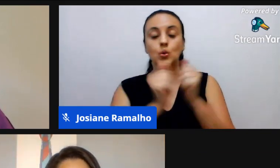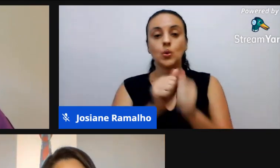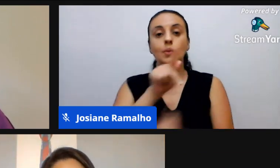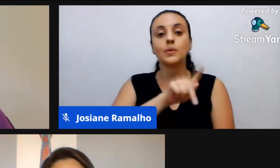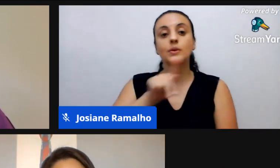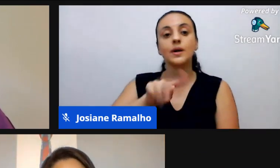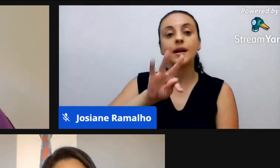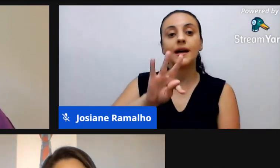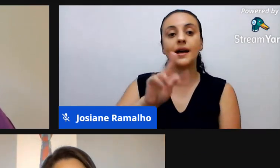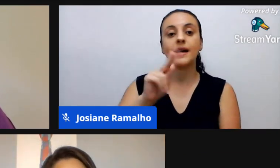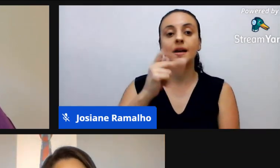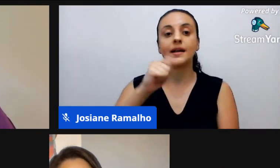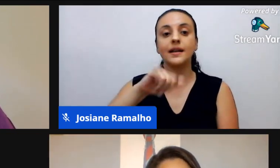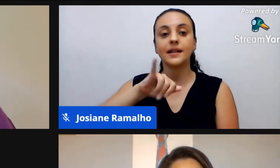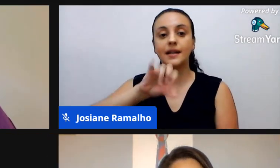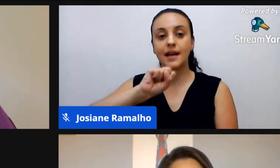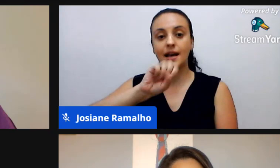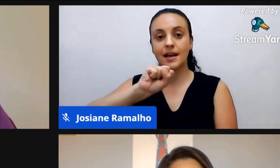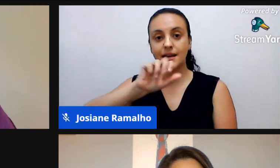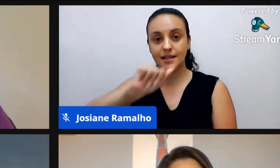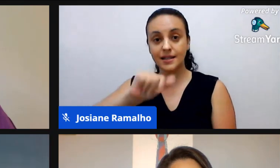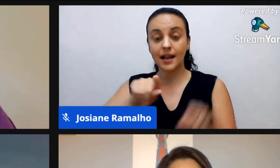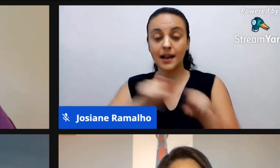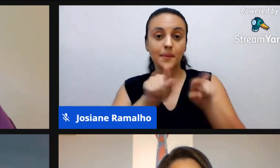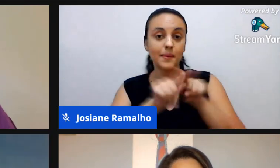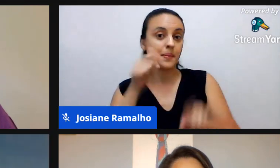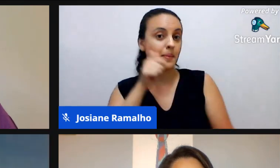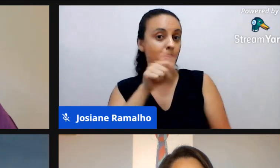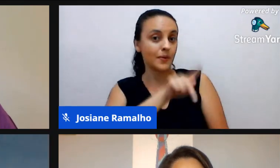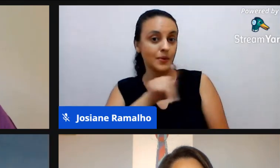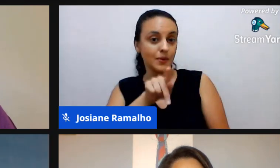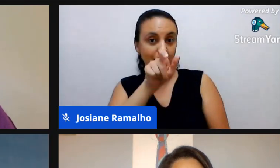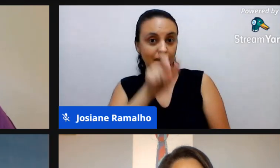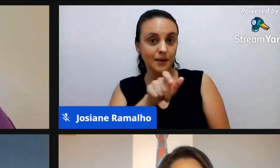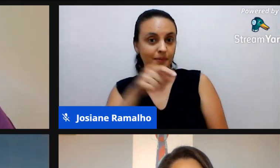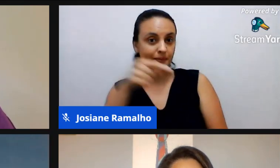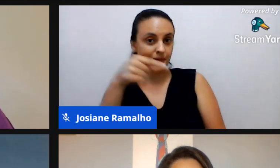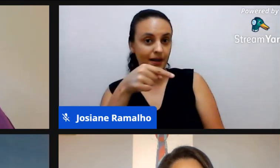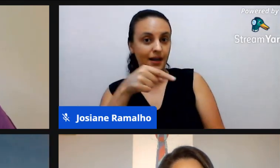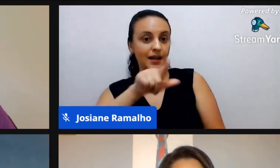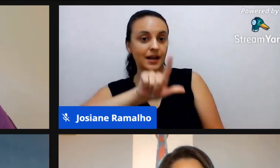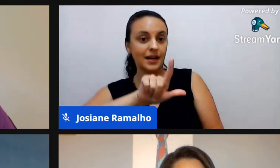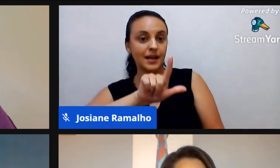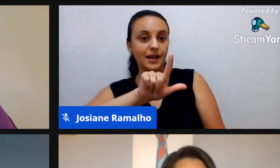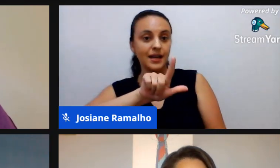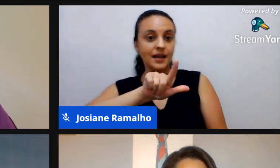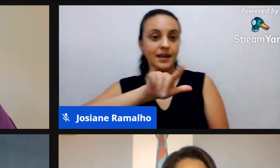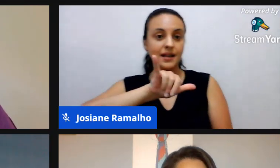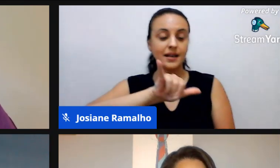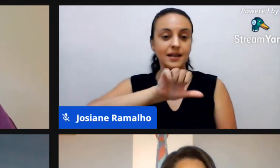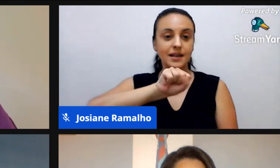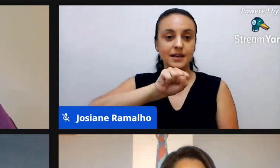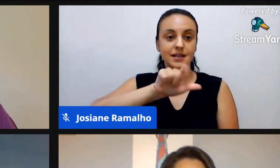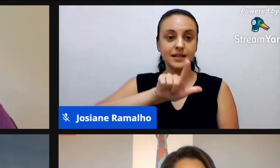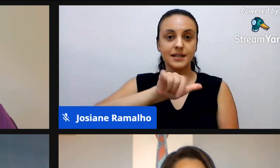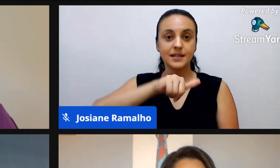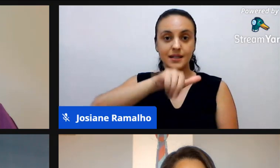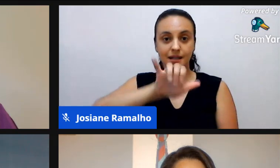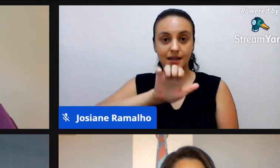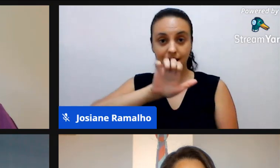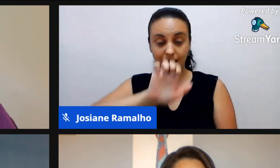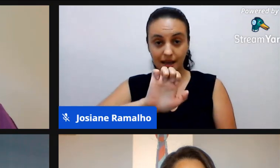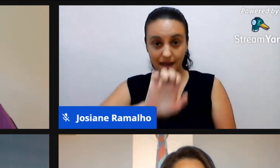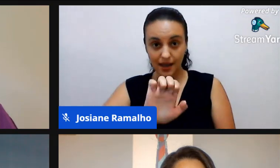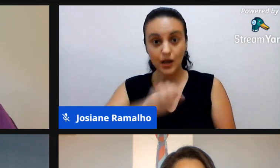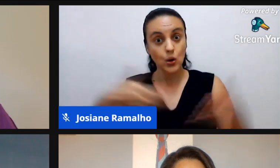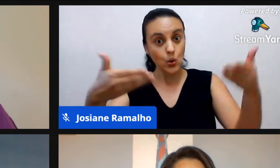e com a professora Lislie de Freitas. E hoje temos a satisfação de contar com